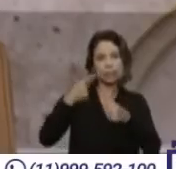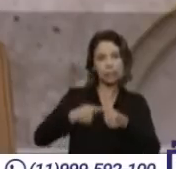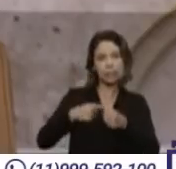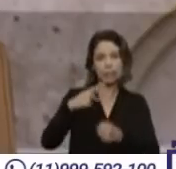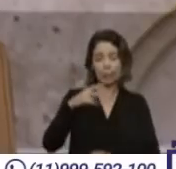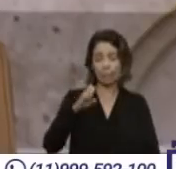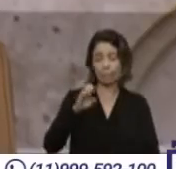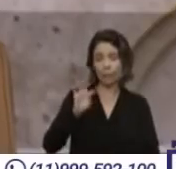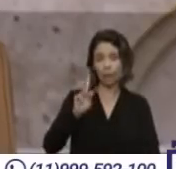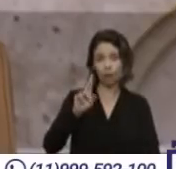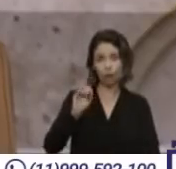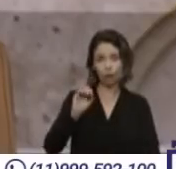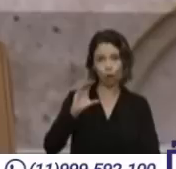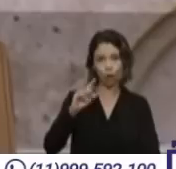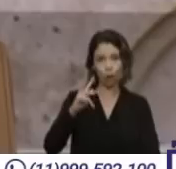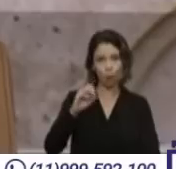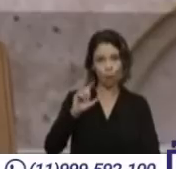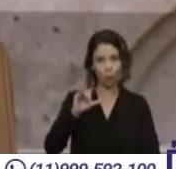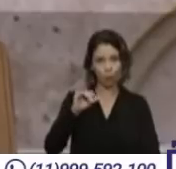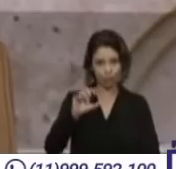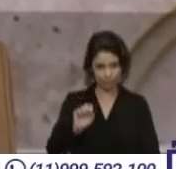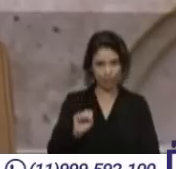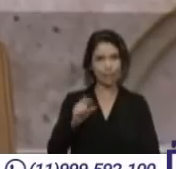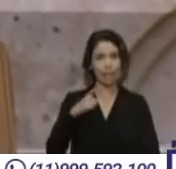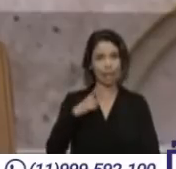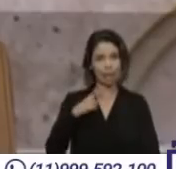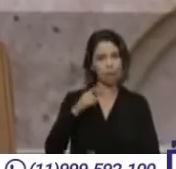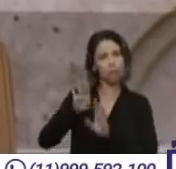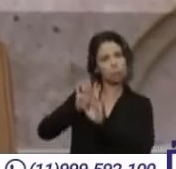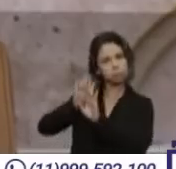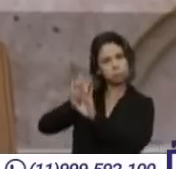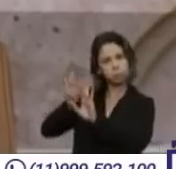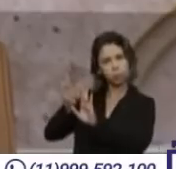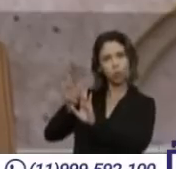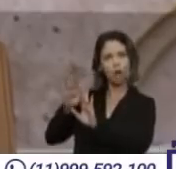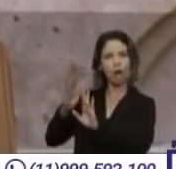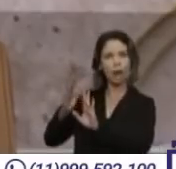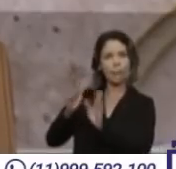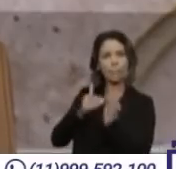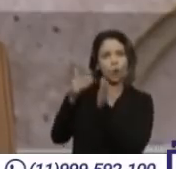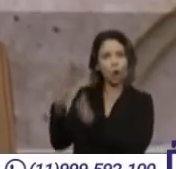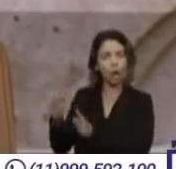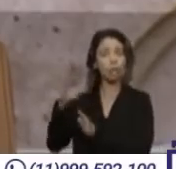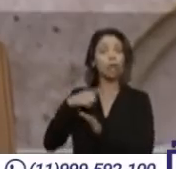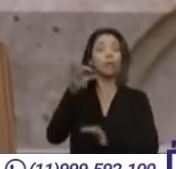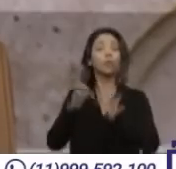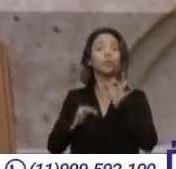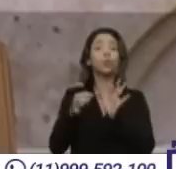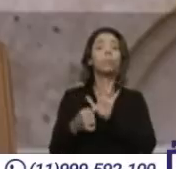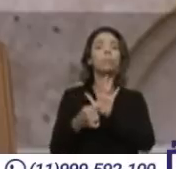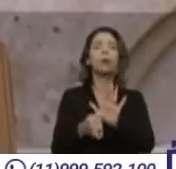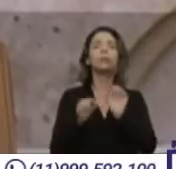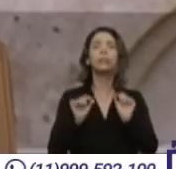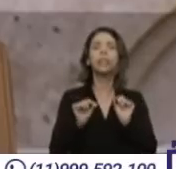também vandalizada que orna a parte frontal desta corte, a justiça sobreleva e